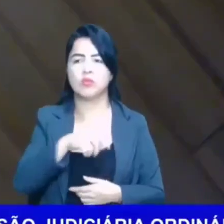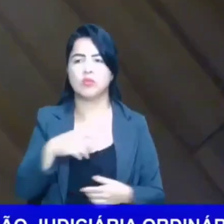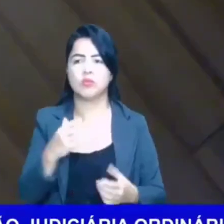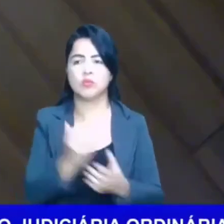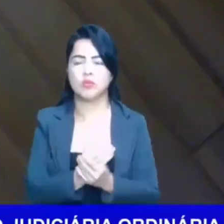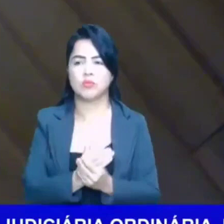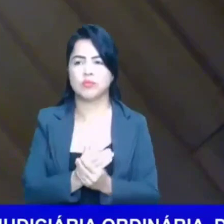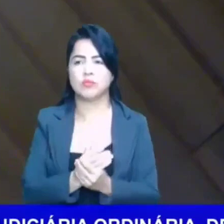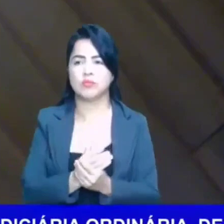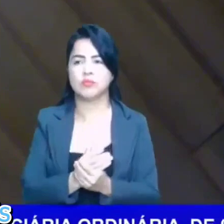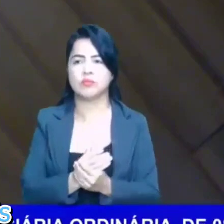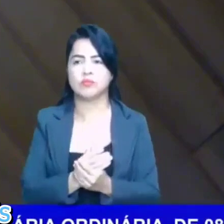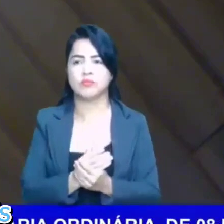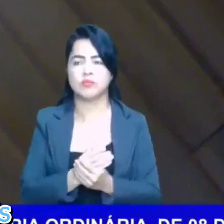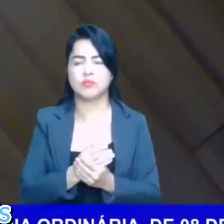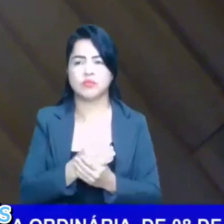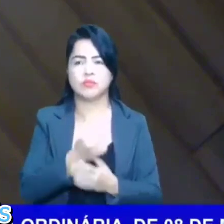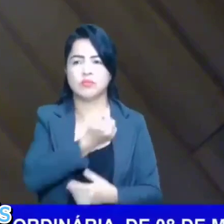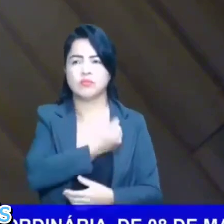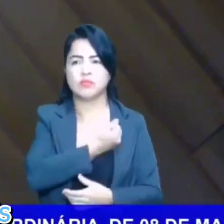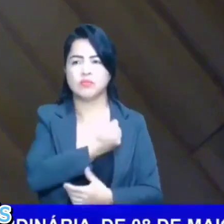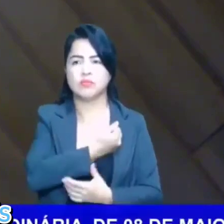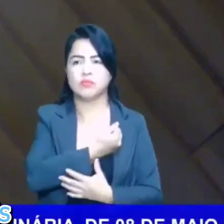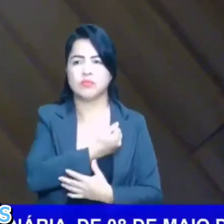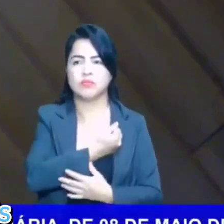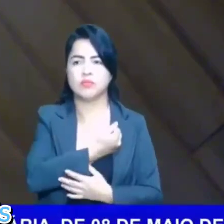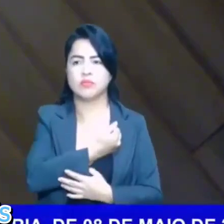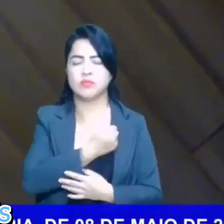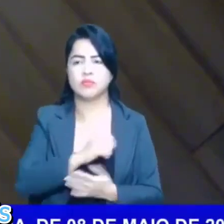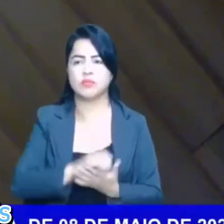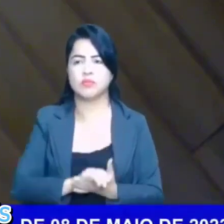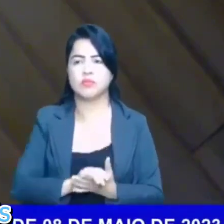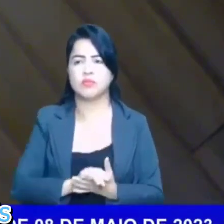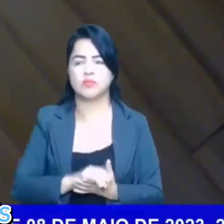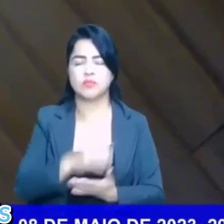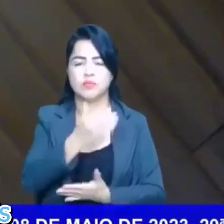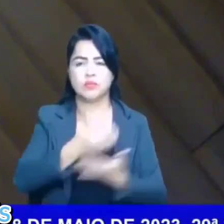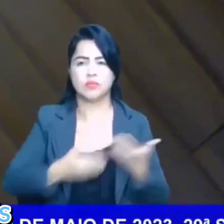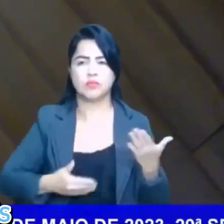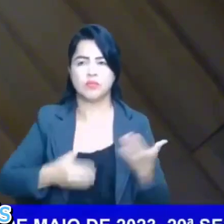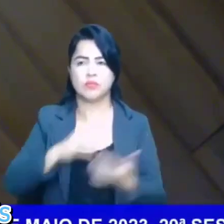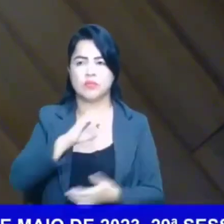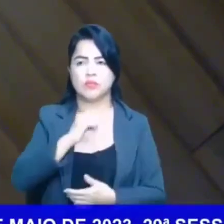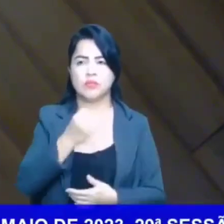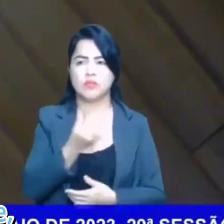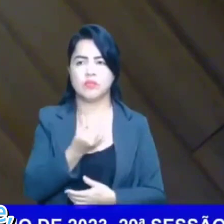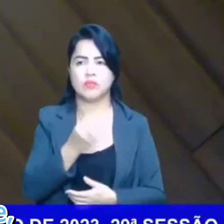processo número da prestação de conta número